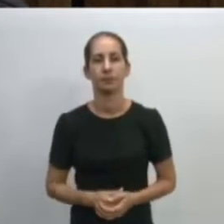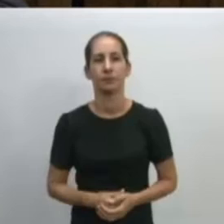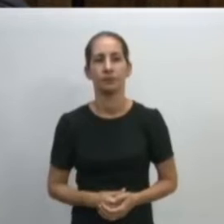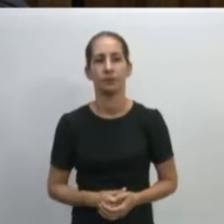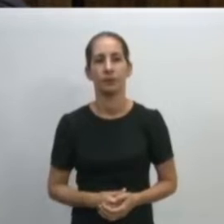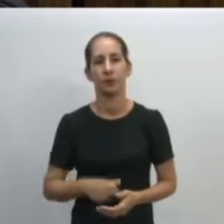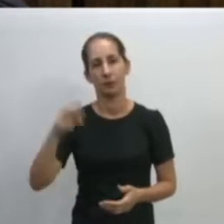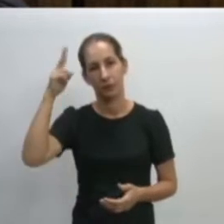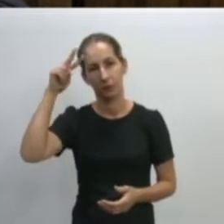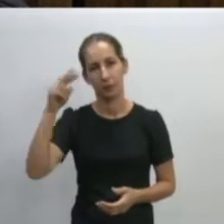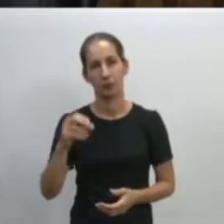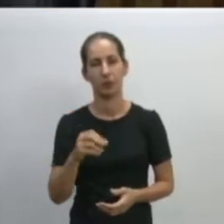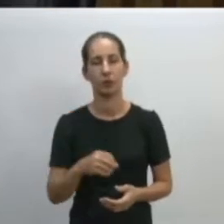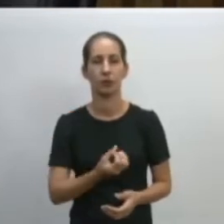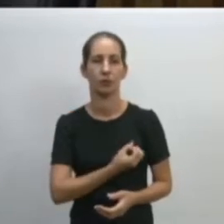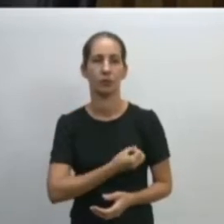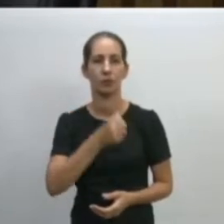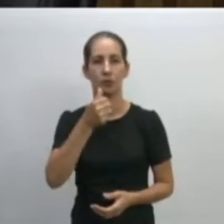Memorando número